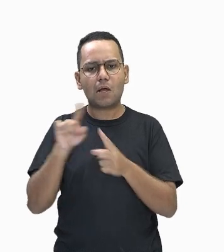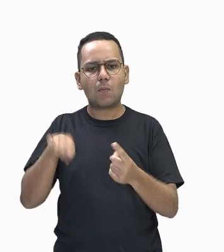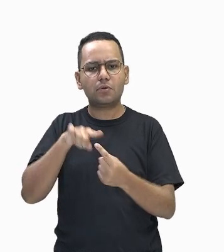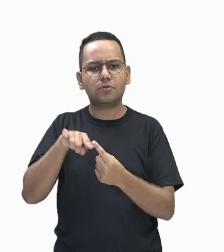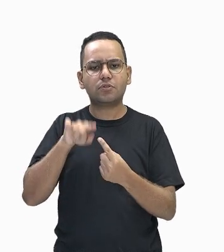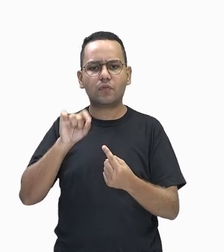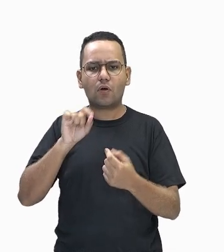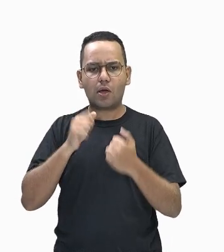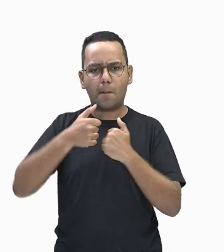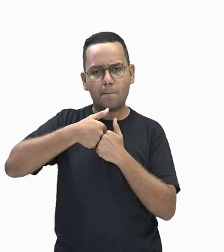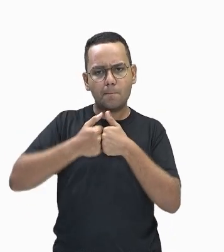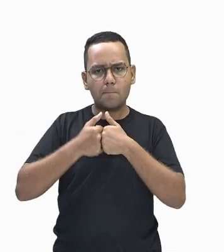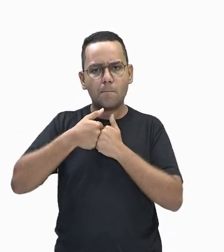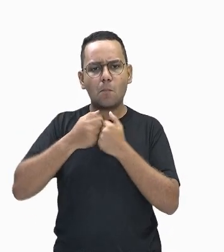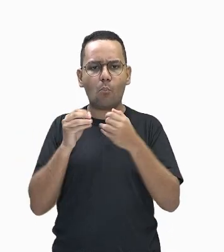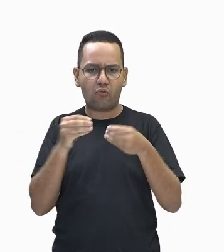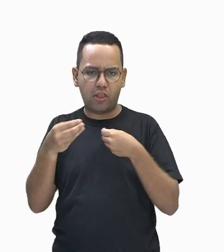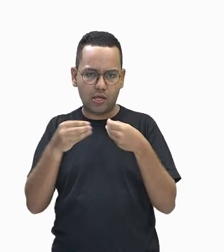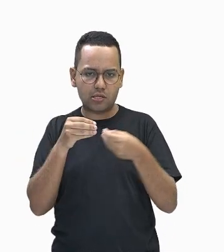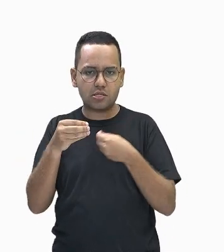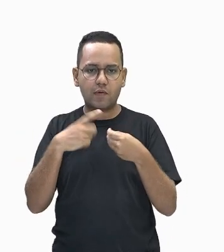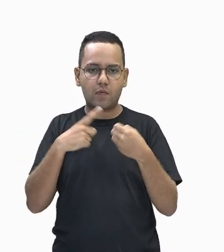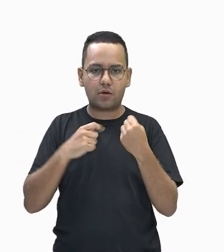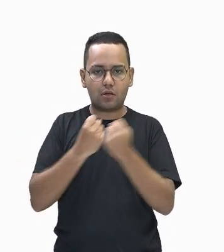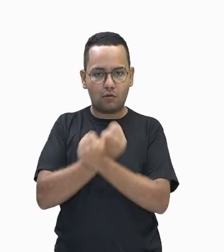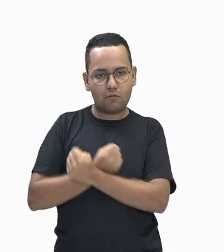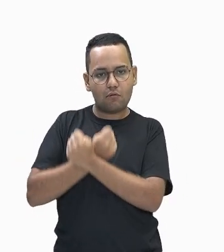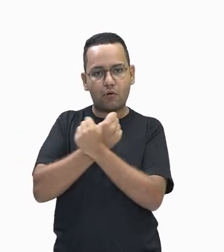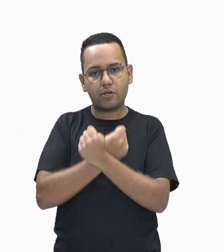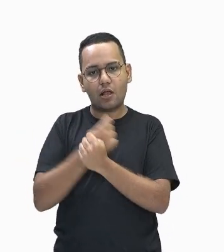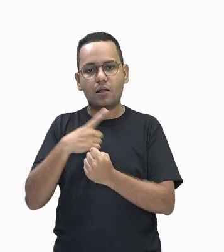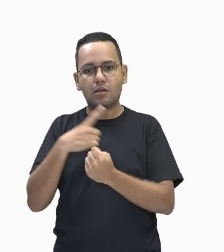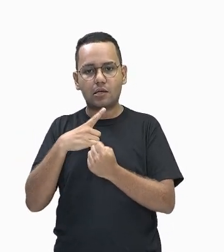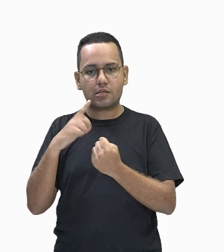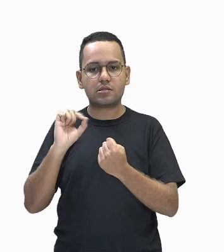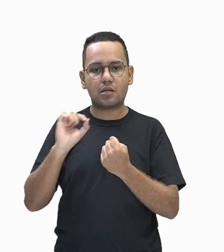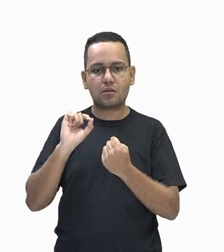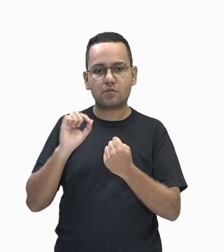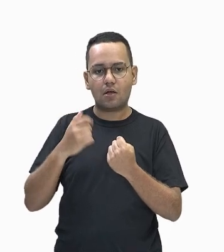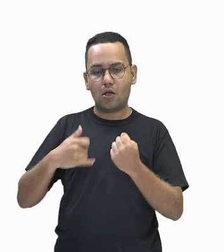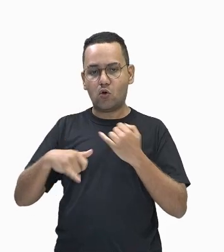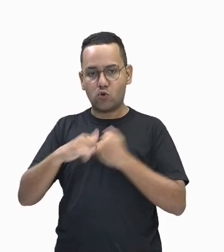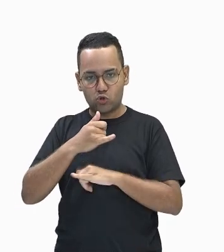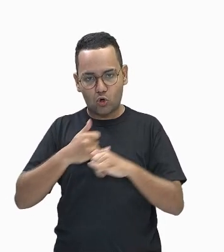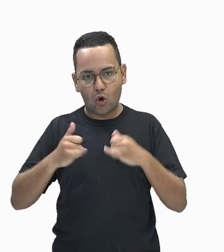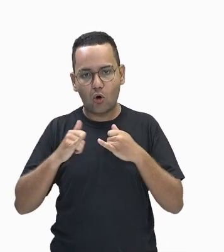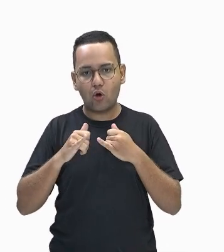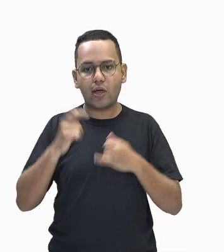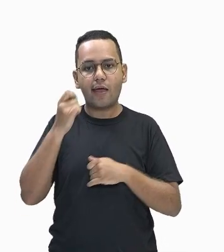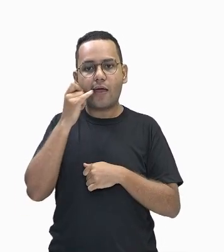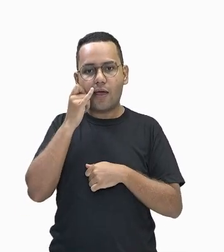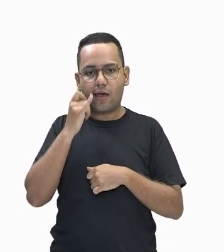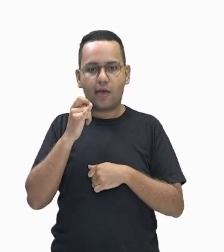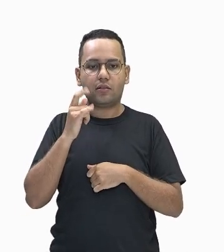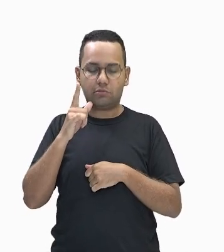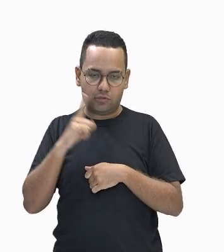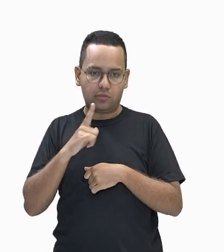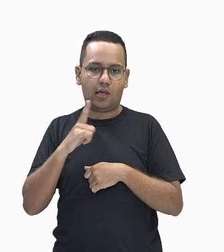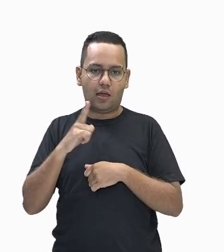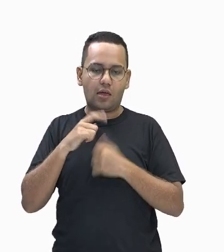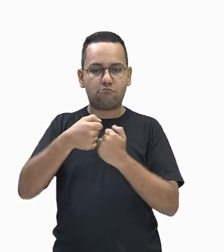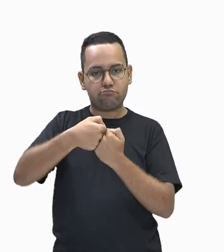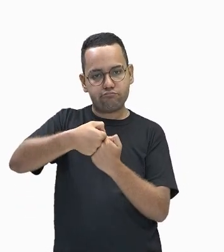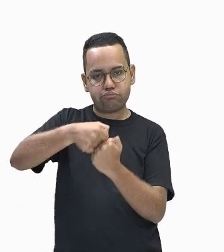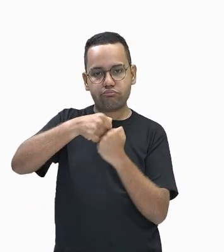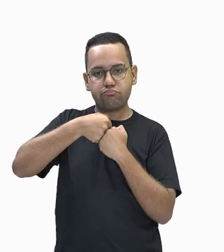revestimento de superfícies articulares, onde absorve choques, facilita deslizamentos e é